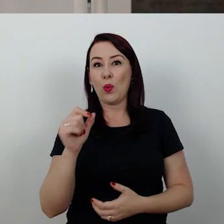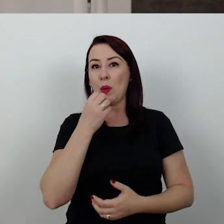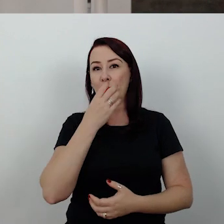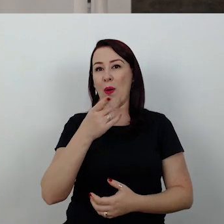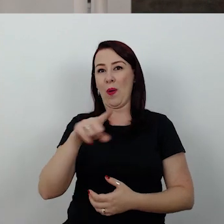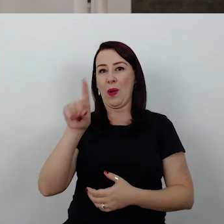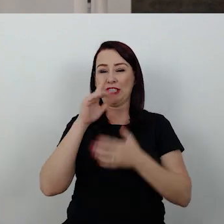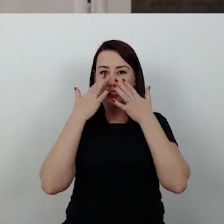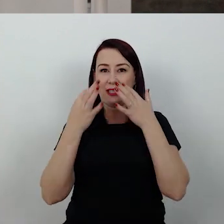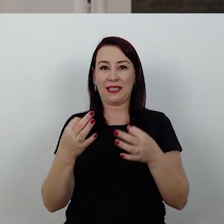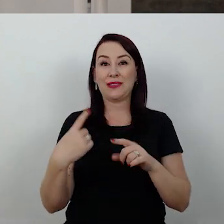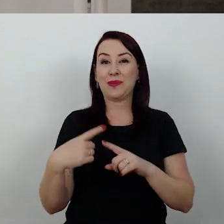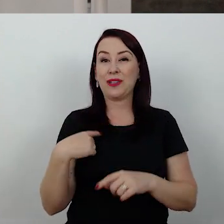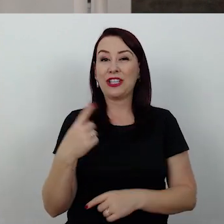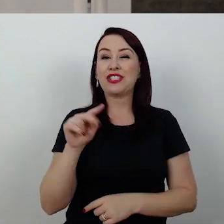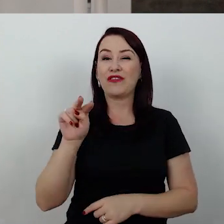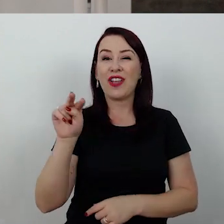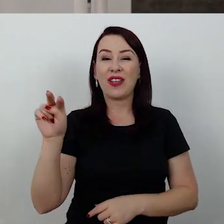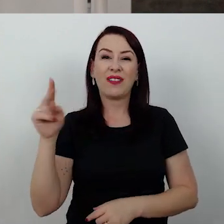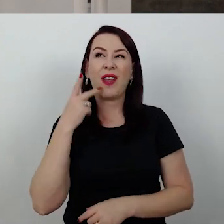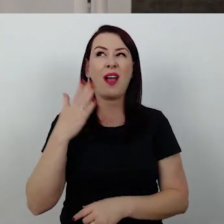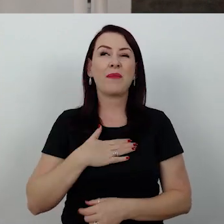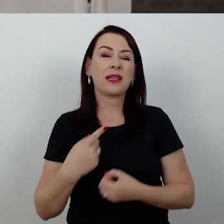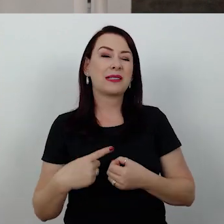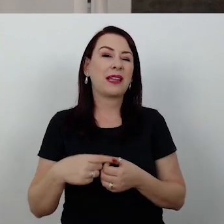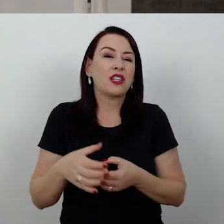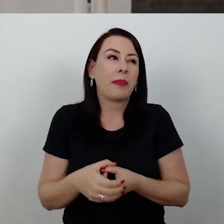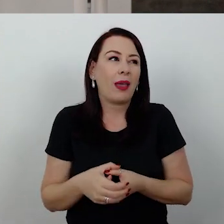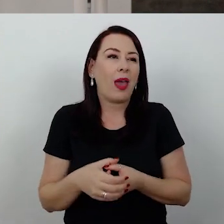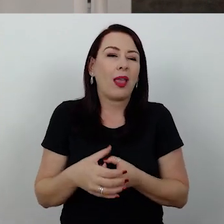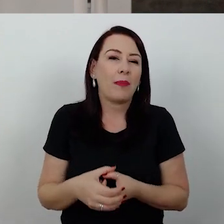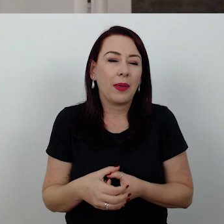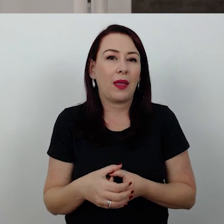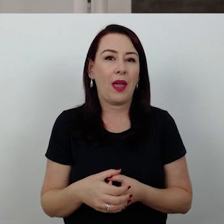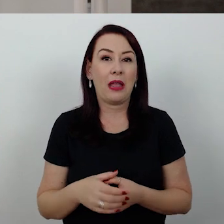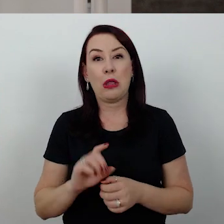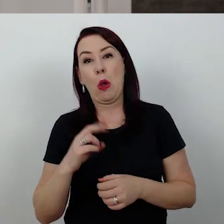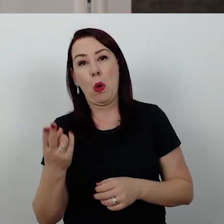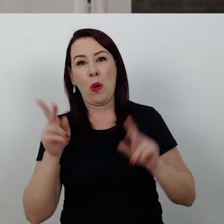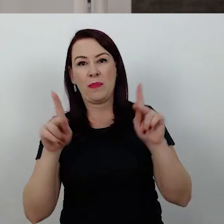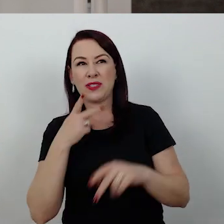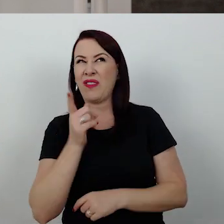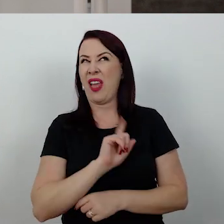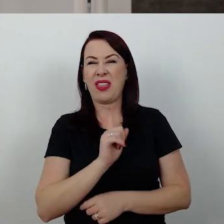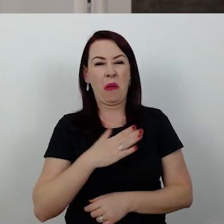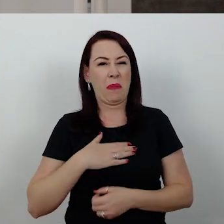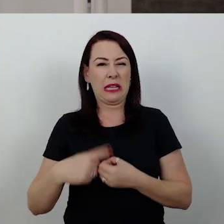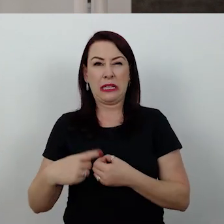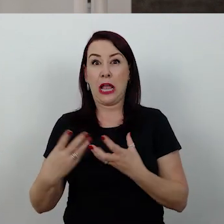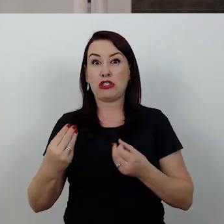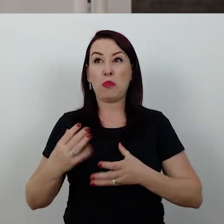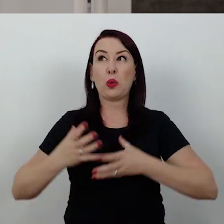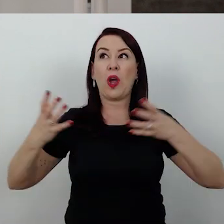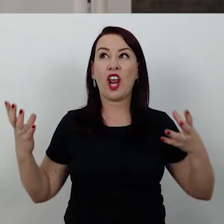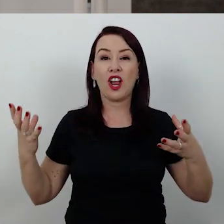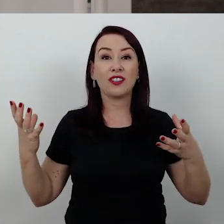importante também, porque a gente ouve demais, minha cidade é muito pequena, esse trem não vai dar certo. Nossa, minha cidade é muito grande, esse trem não vai dar certo. Então,